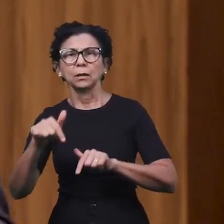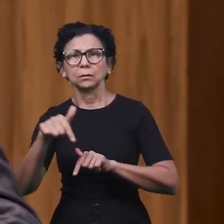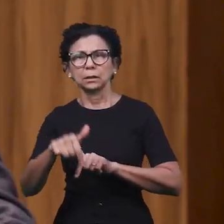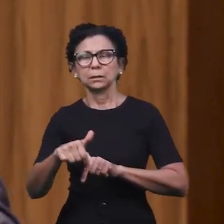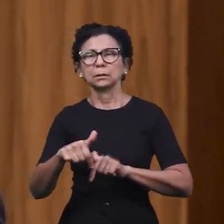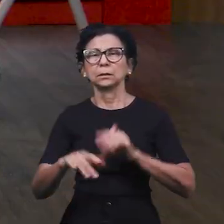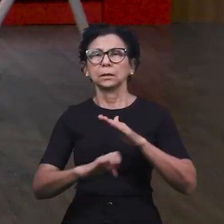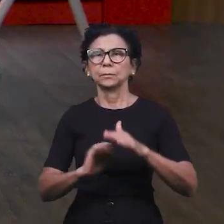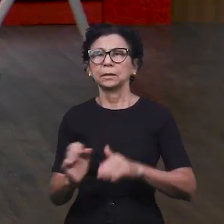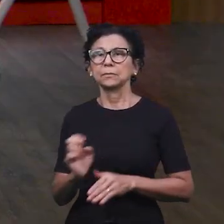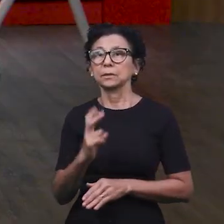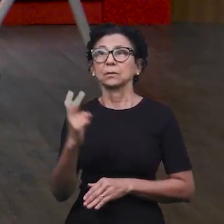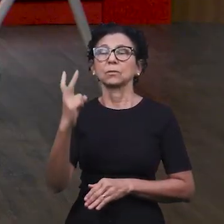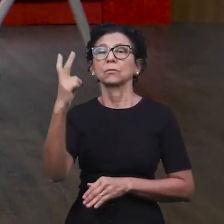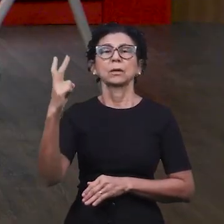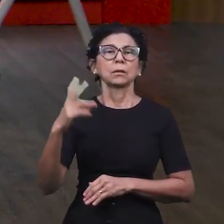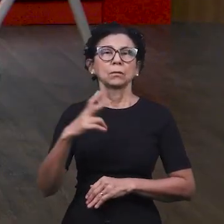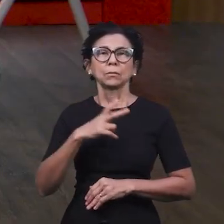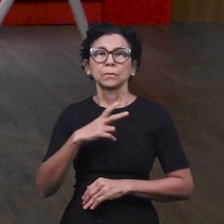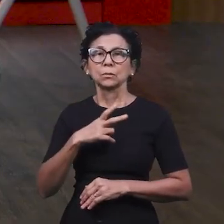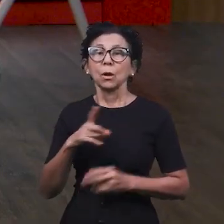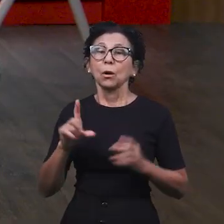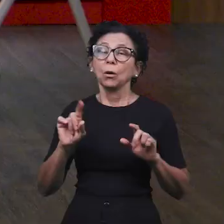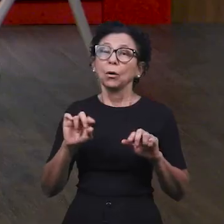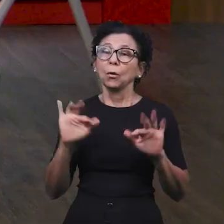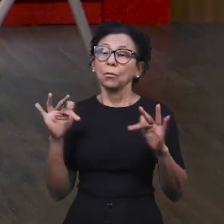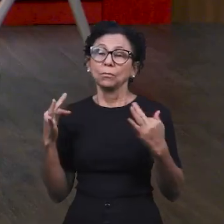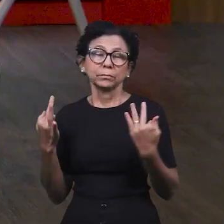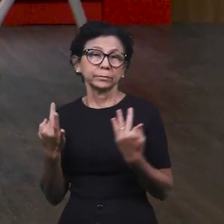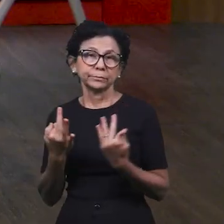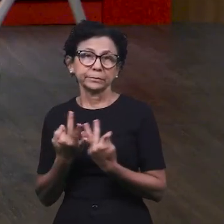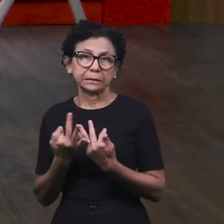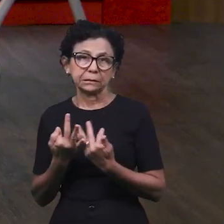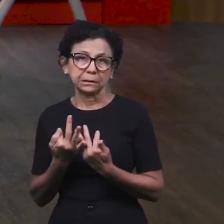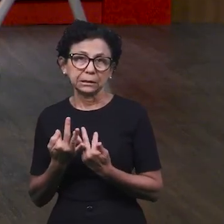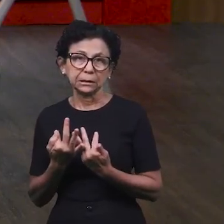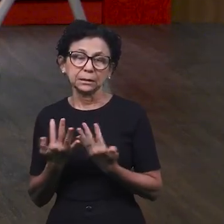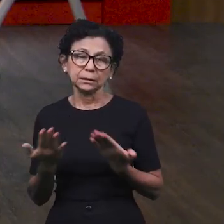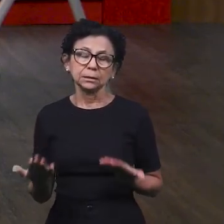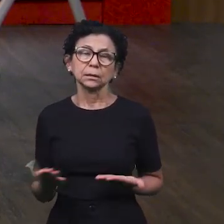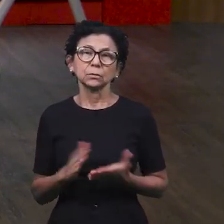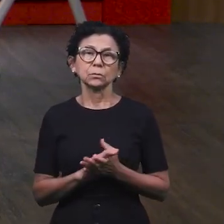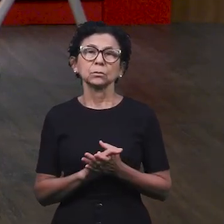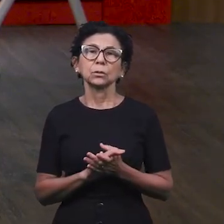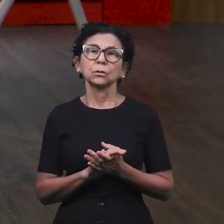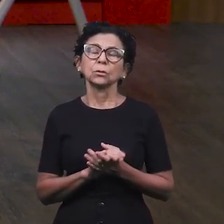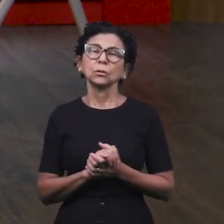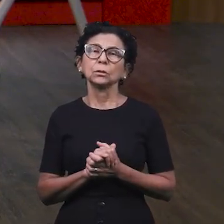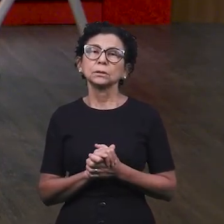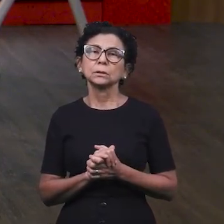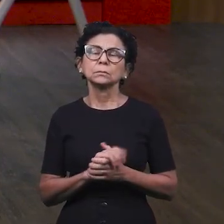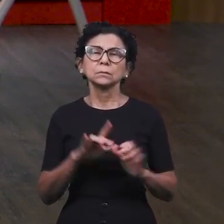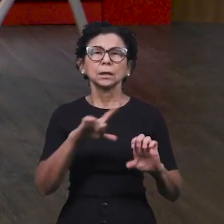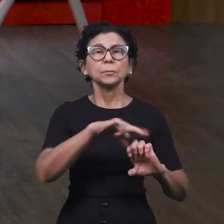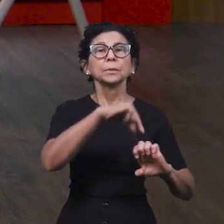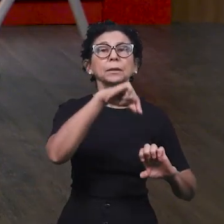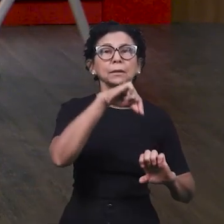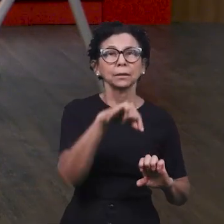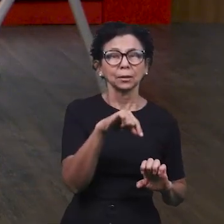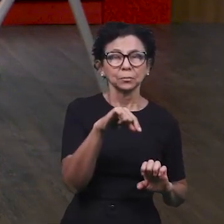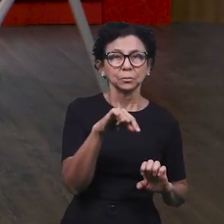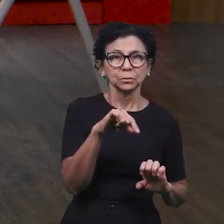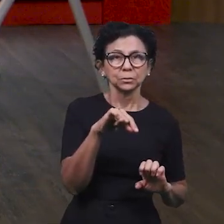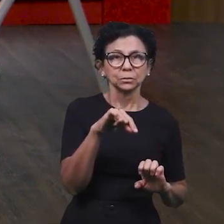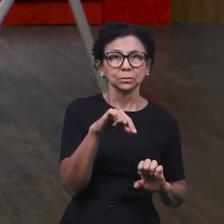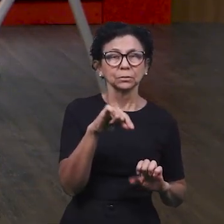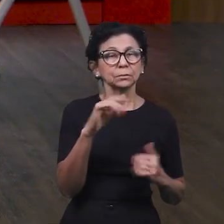né, na família, e aí nós aplicamos isso em algum empreendimento para que nos dê retorno. Certo. E aí,